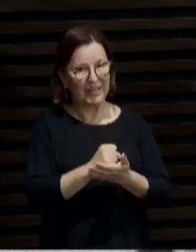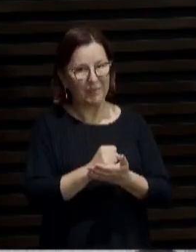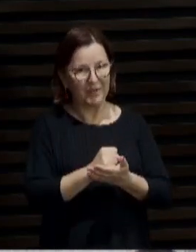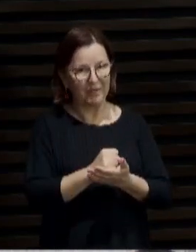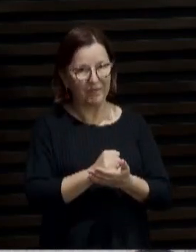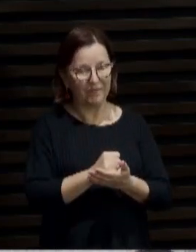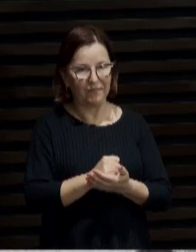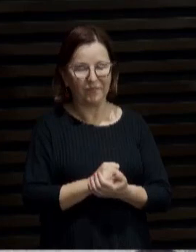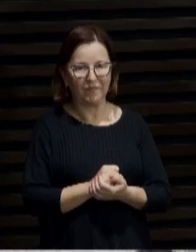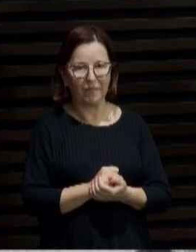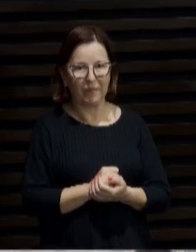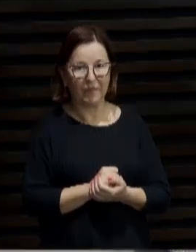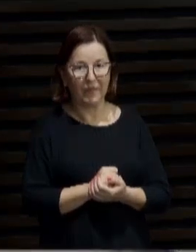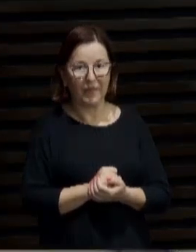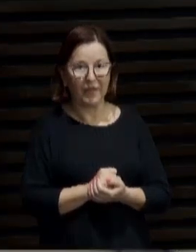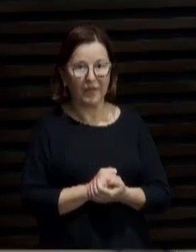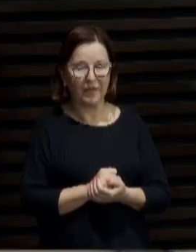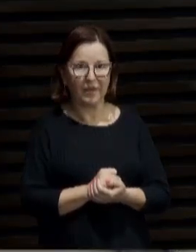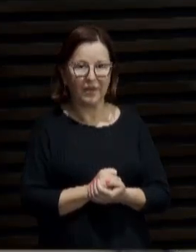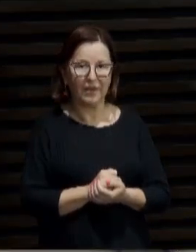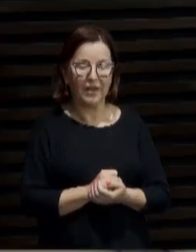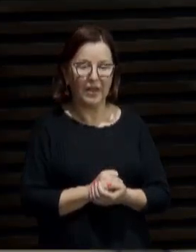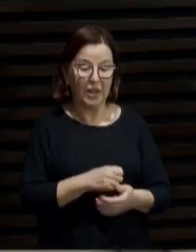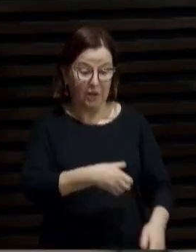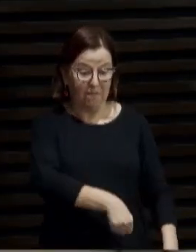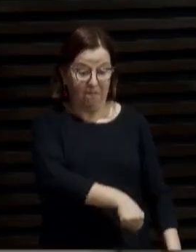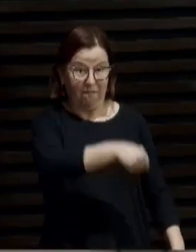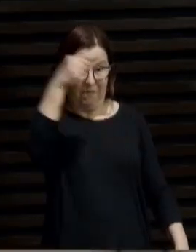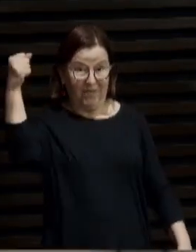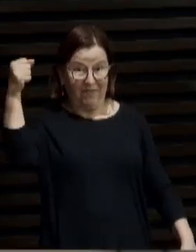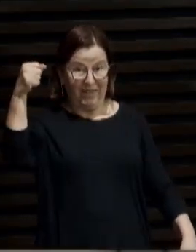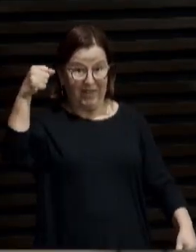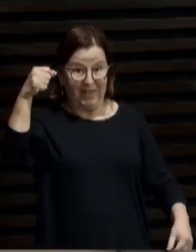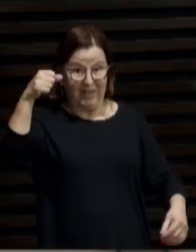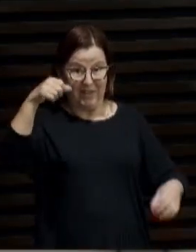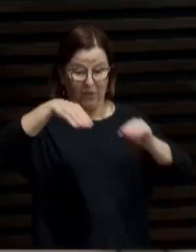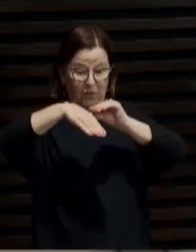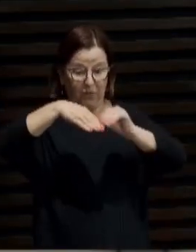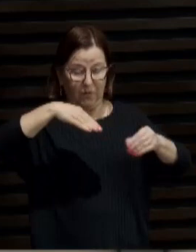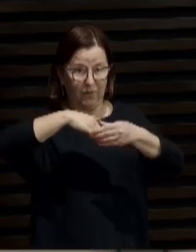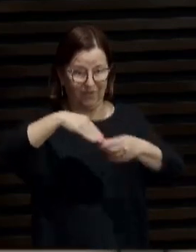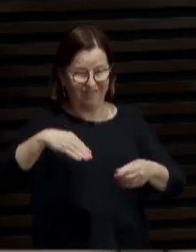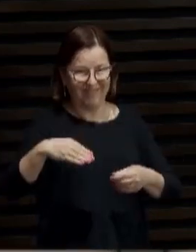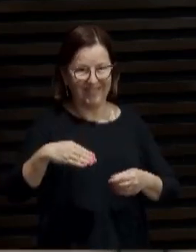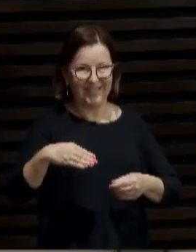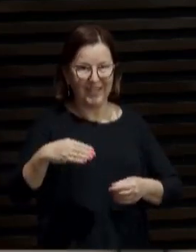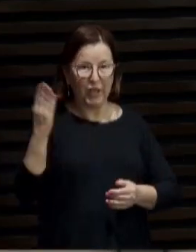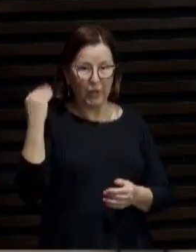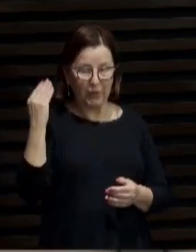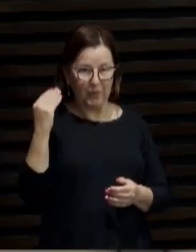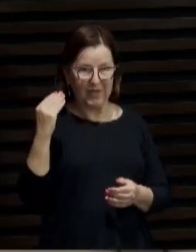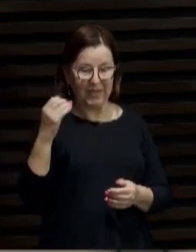gumes de guerrear, mas era aquele facão ao qual o sumo sacerdote, ele pegava o cordeiro imaculado, sem